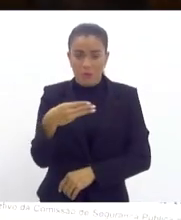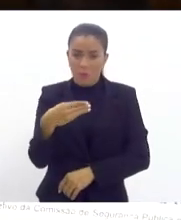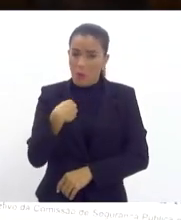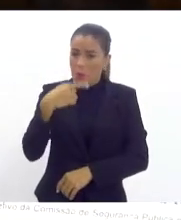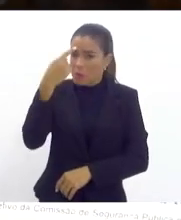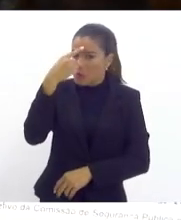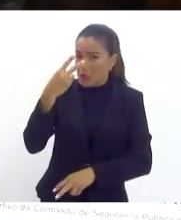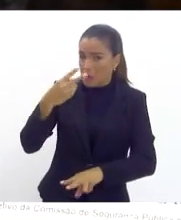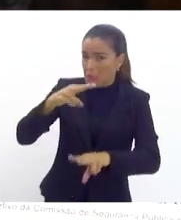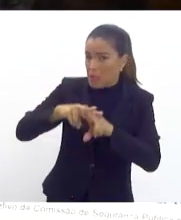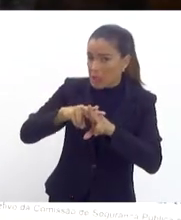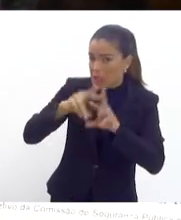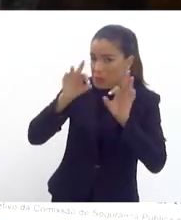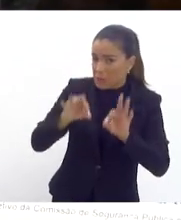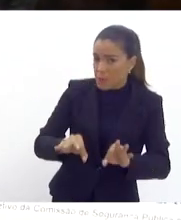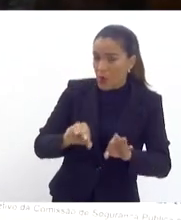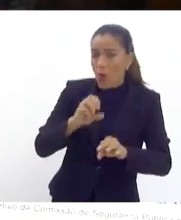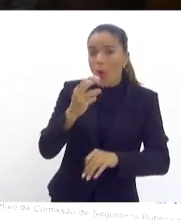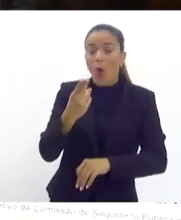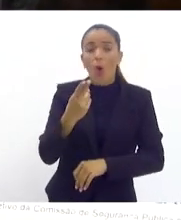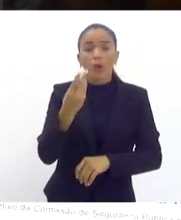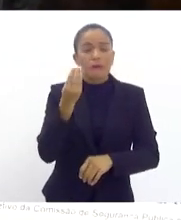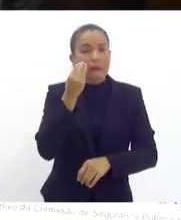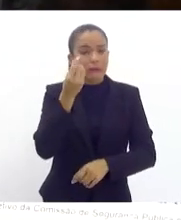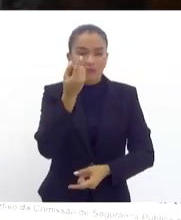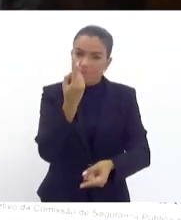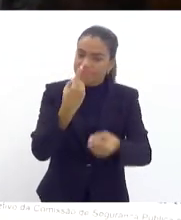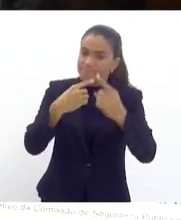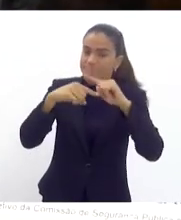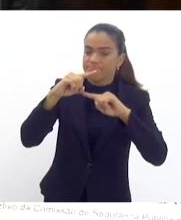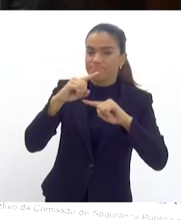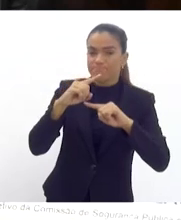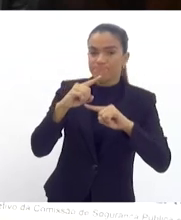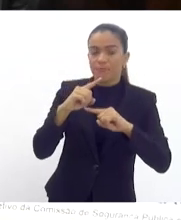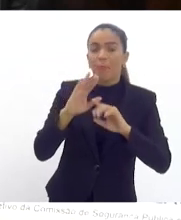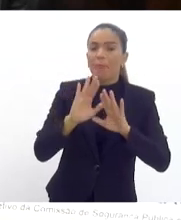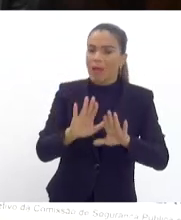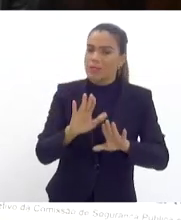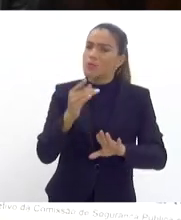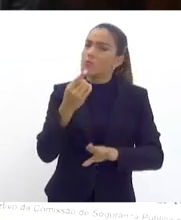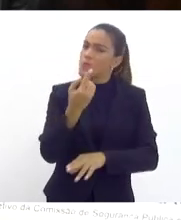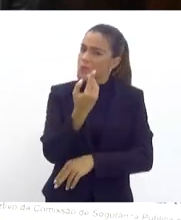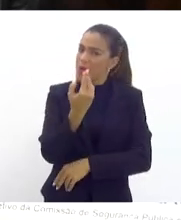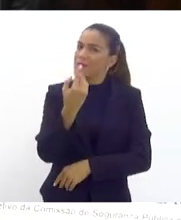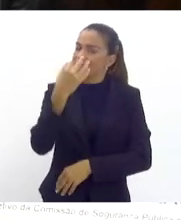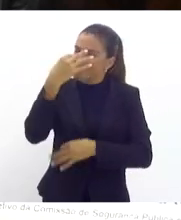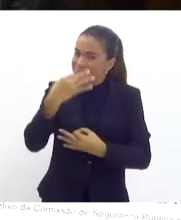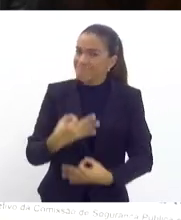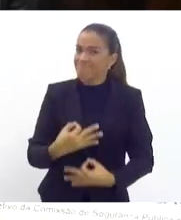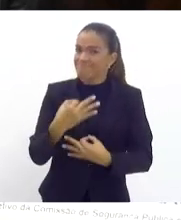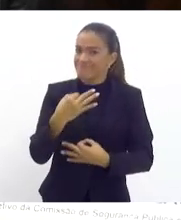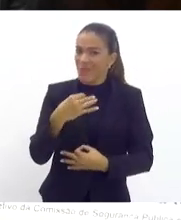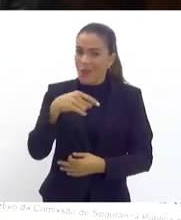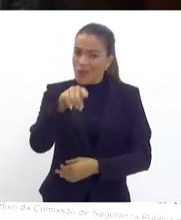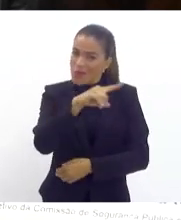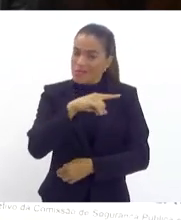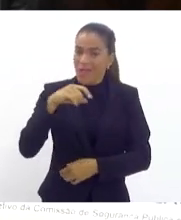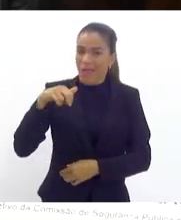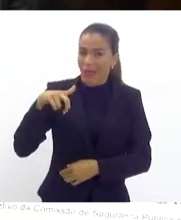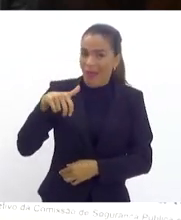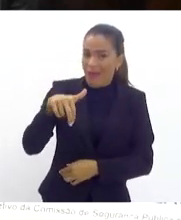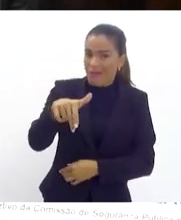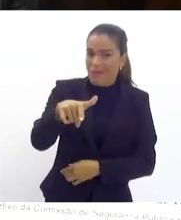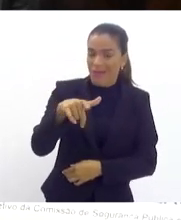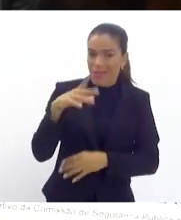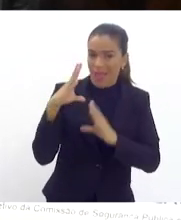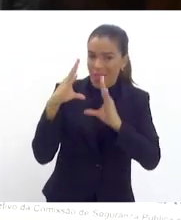prendia alguém efetivamente eu não sei se aquilo recuperava algo efetivamente Mas uma coisa eu digo para você que tava andando na rua à